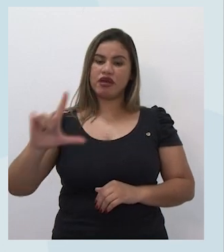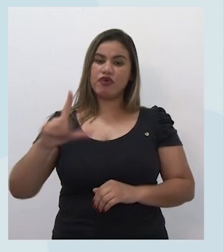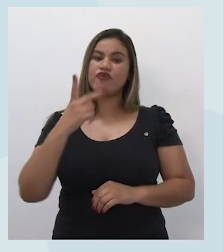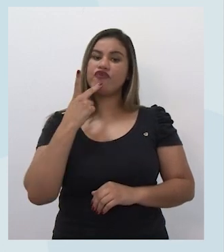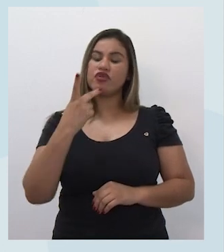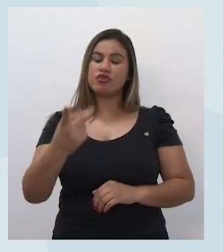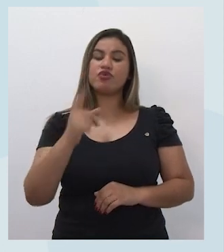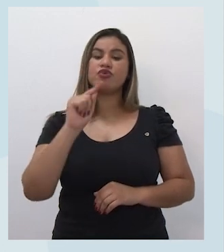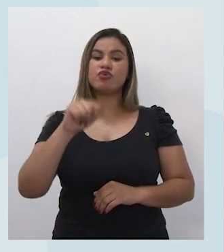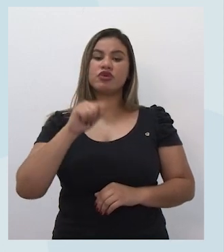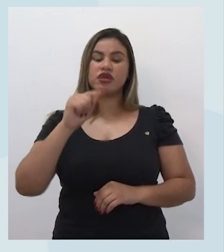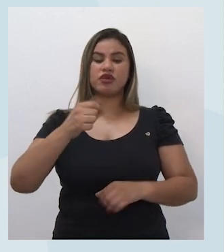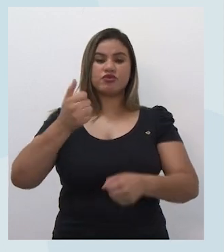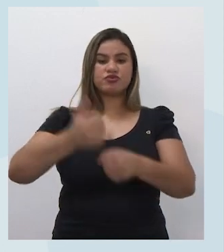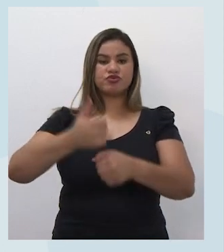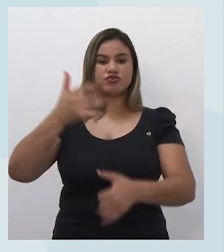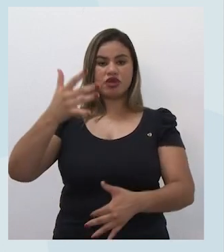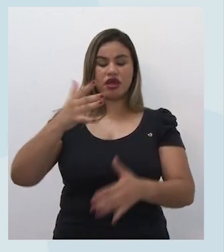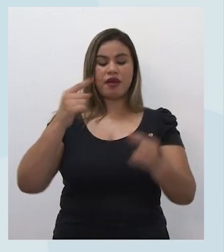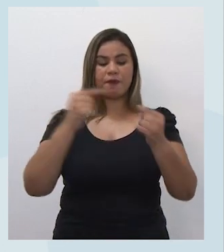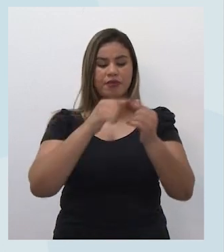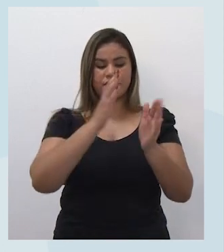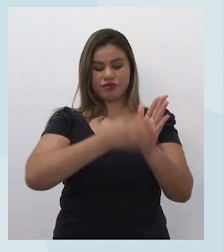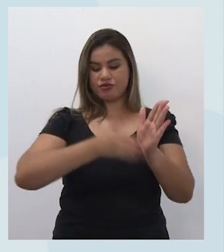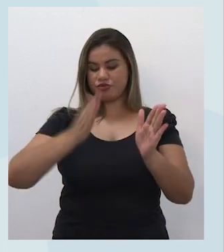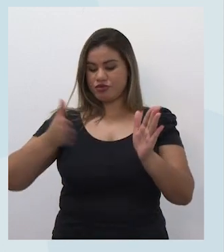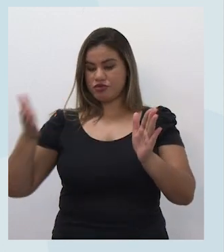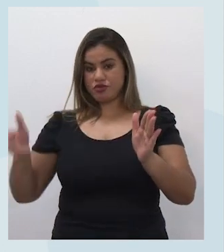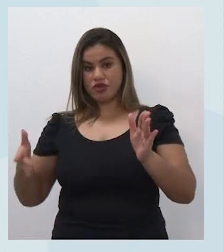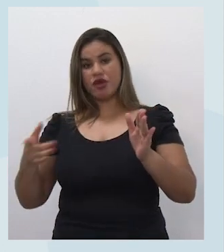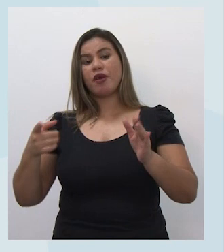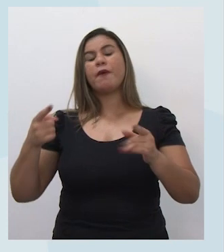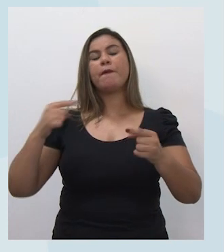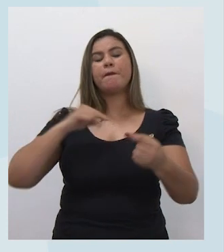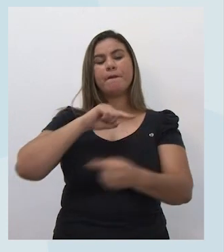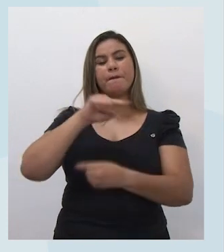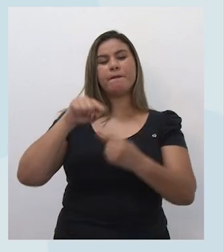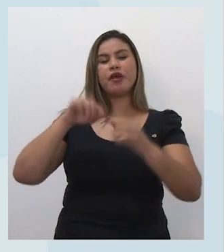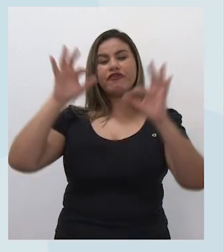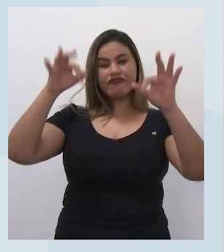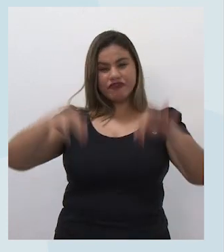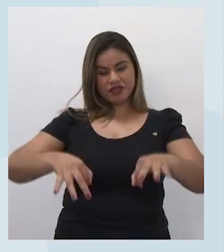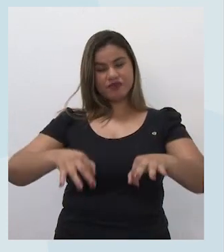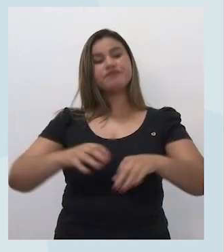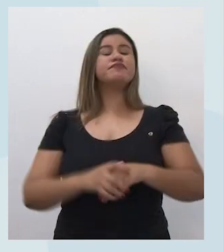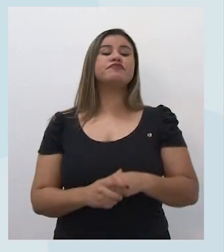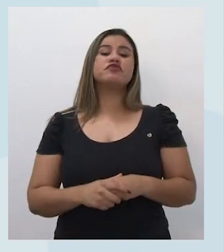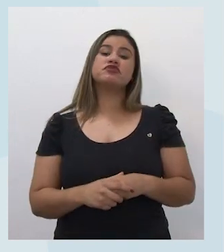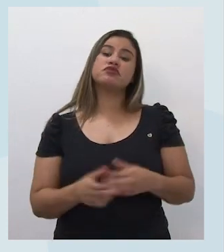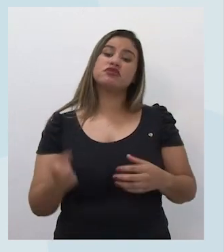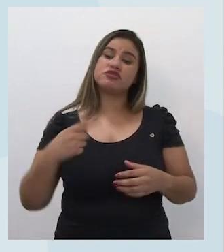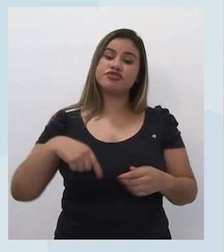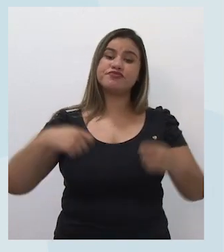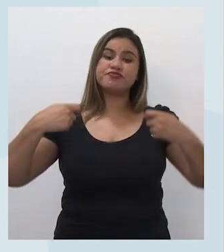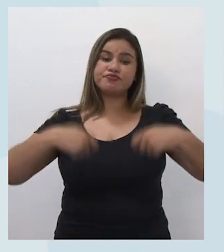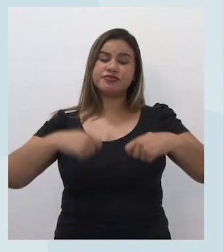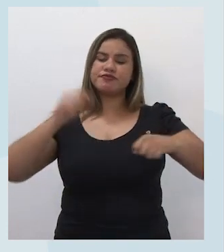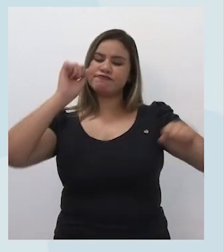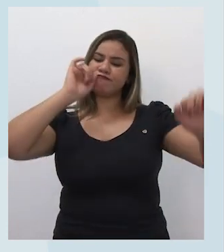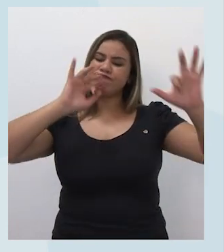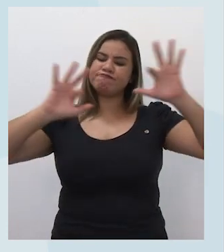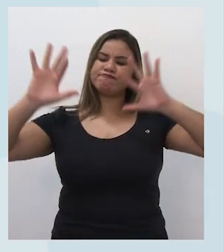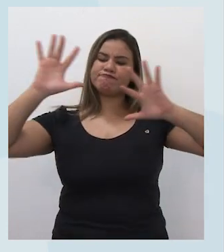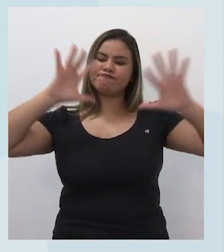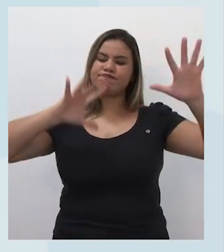projeto ele é feito em etapas visando um produto final, exatamente, né? A gente sempre precisa pensar